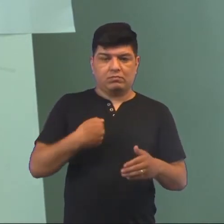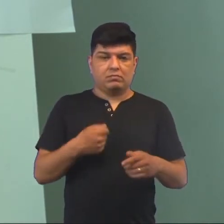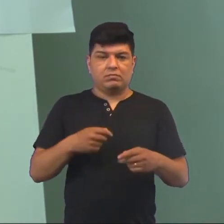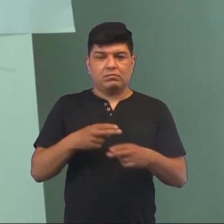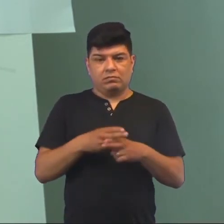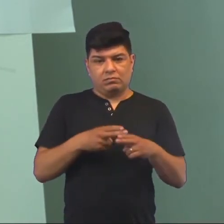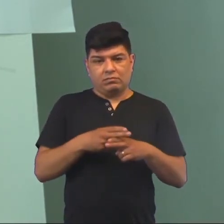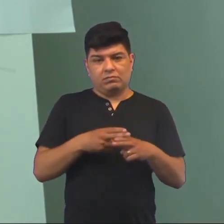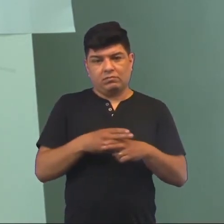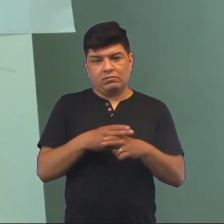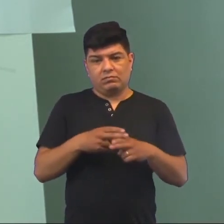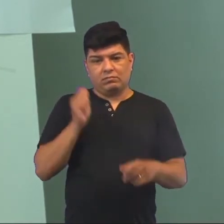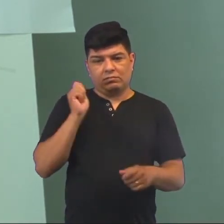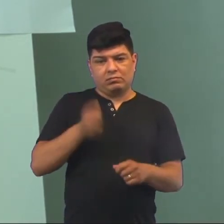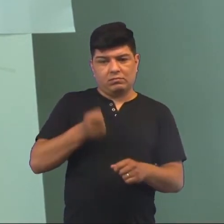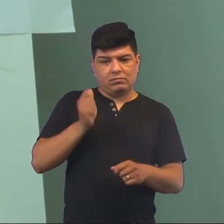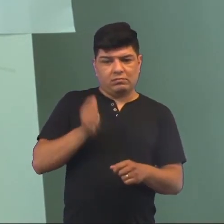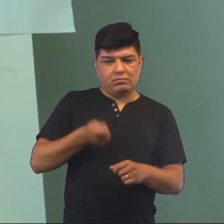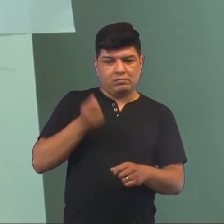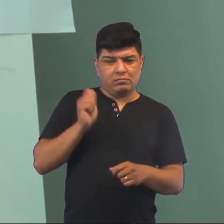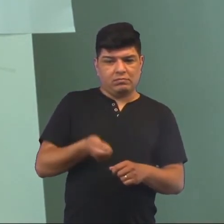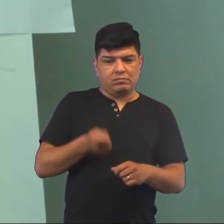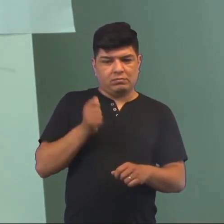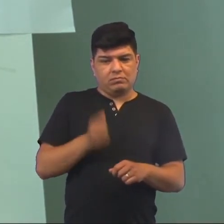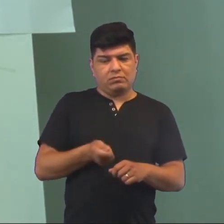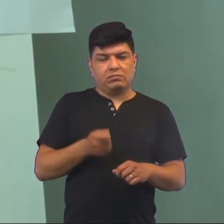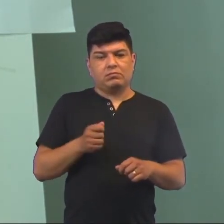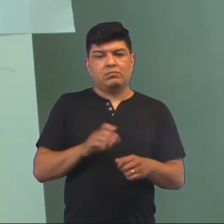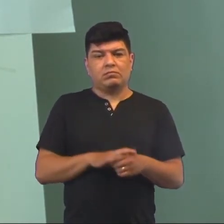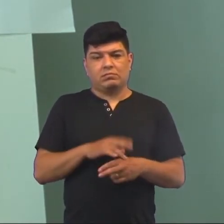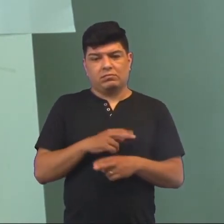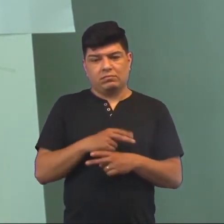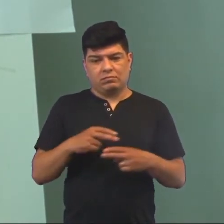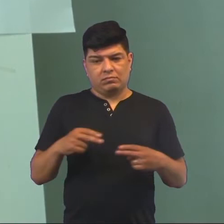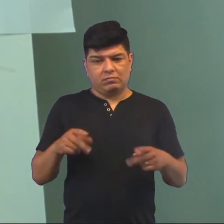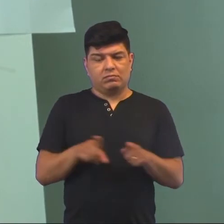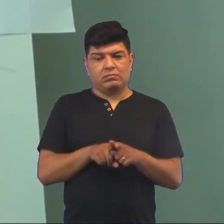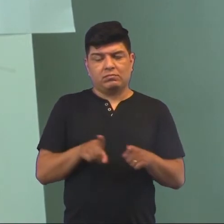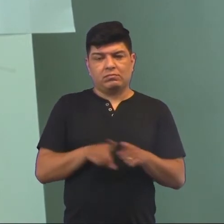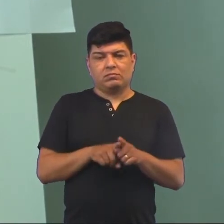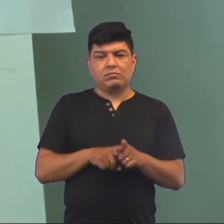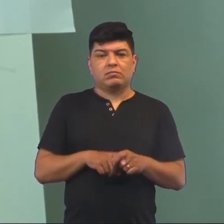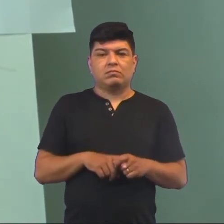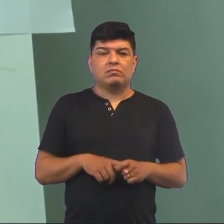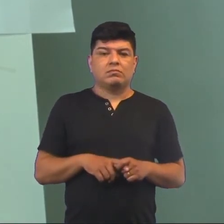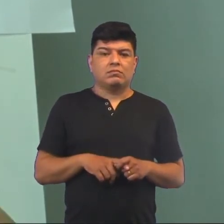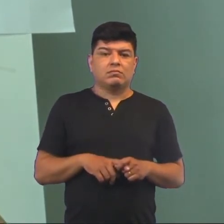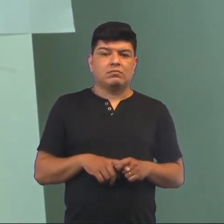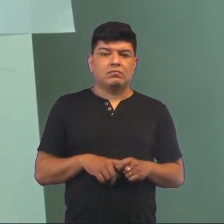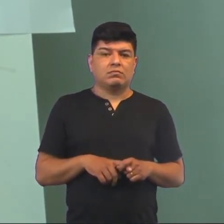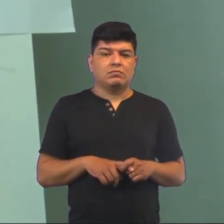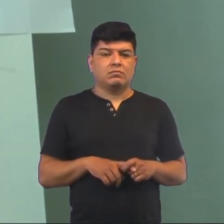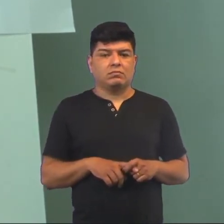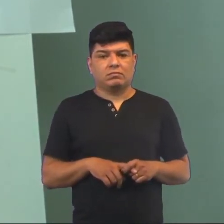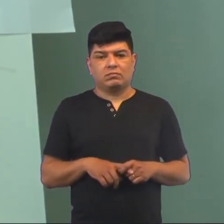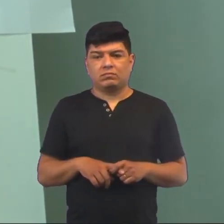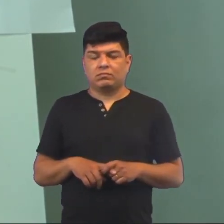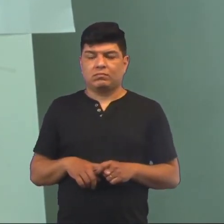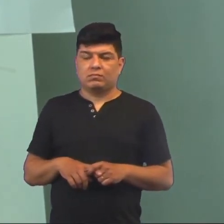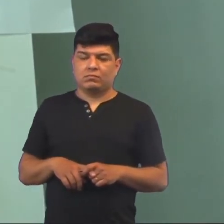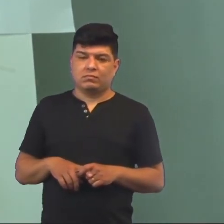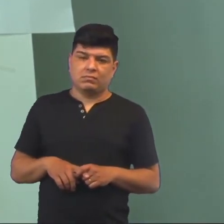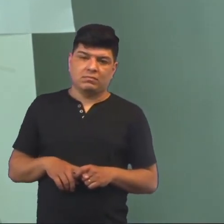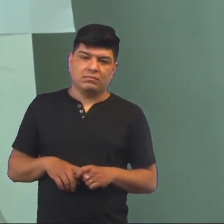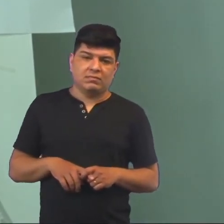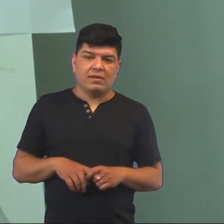uma ferramenta, aqui tem martelo, coisas que passam por indústrias, tá? Ele não chega assim naturalmente,